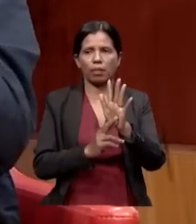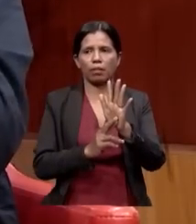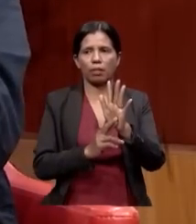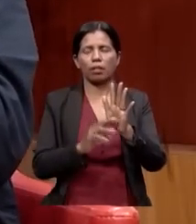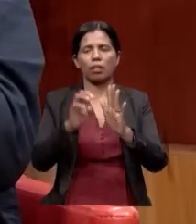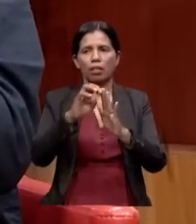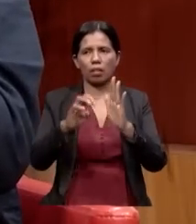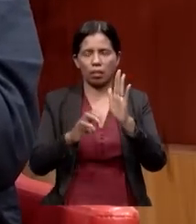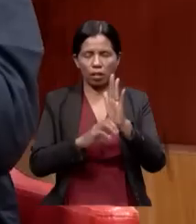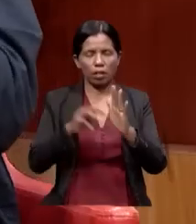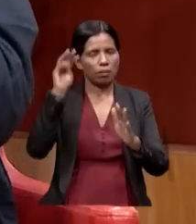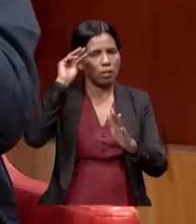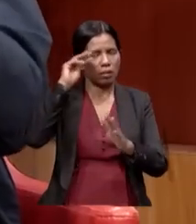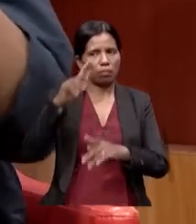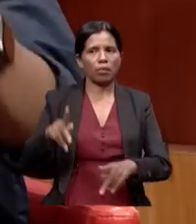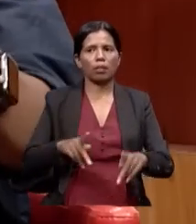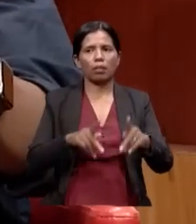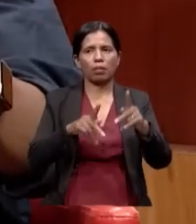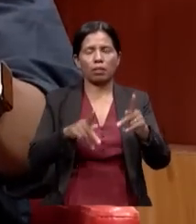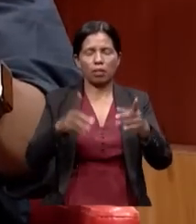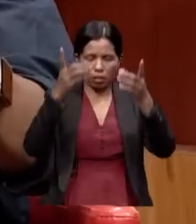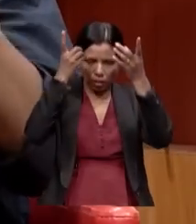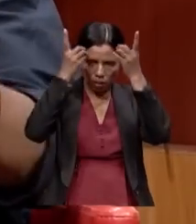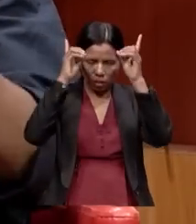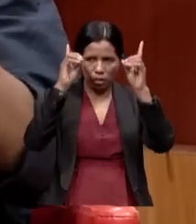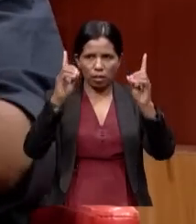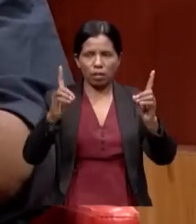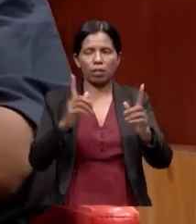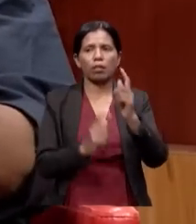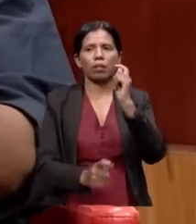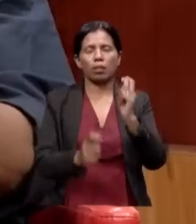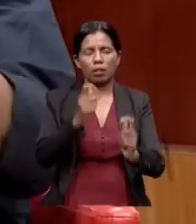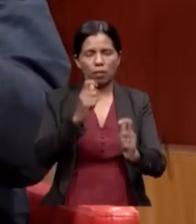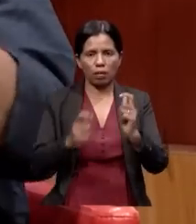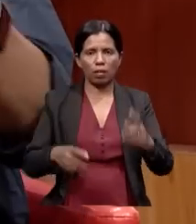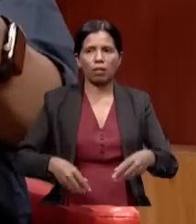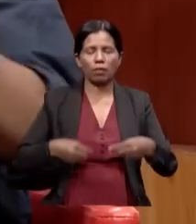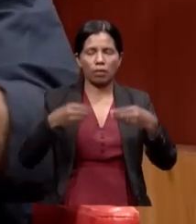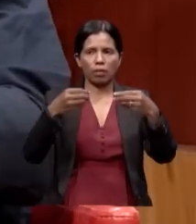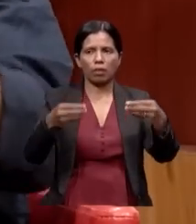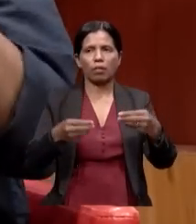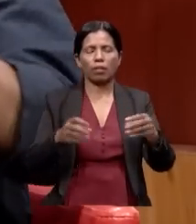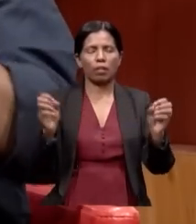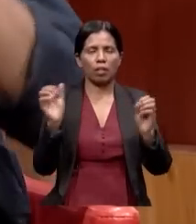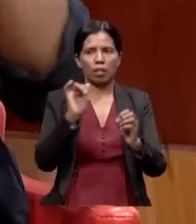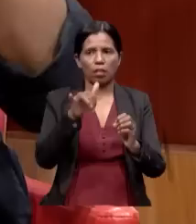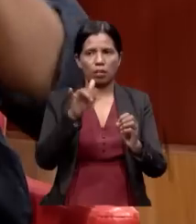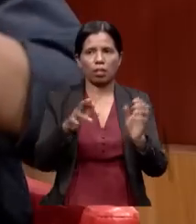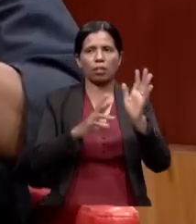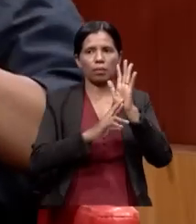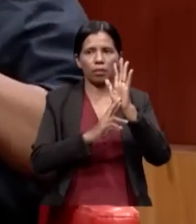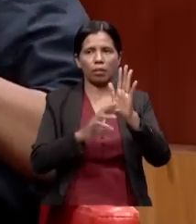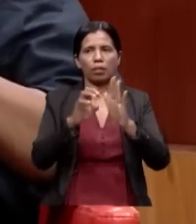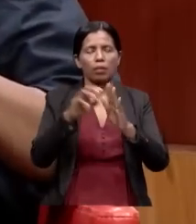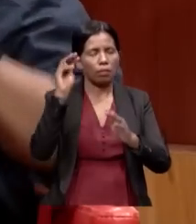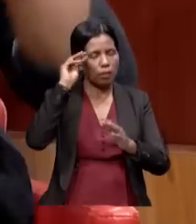Estados Unidos maca Ministério Público com certeza decisão deve maca tribunal atum com certeza se aceita representa Estado Ministério